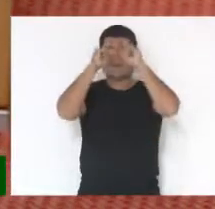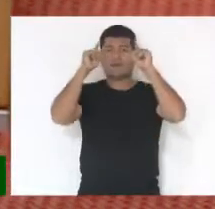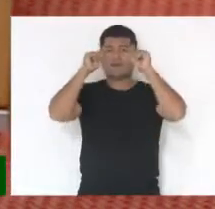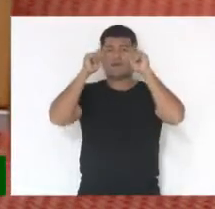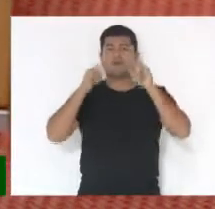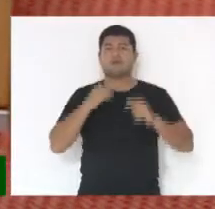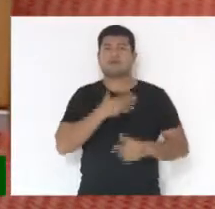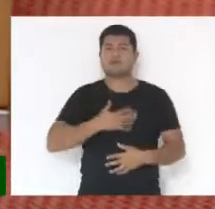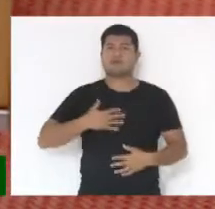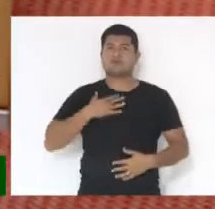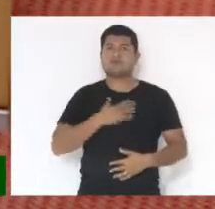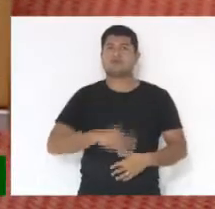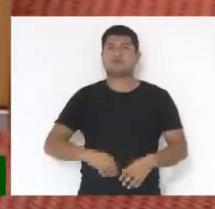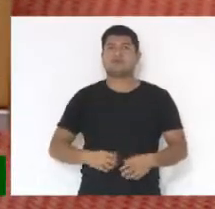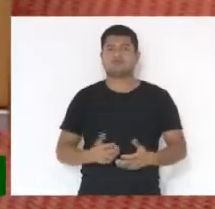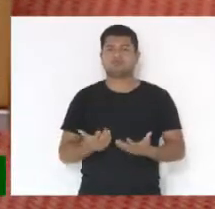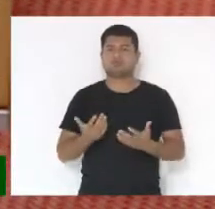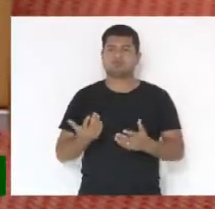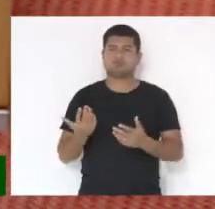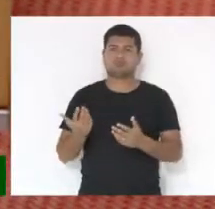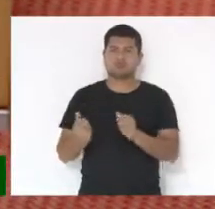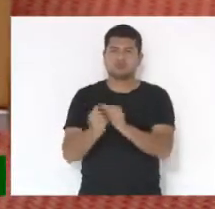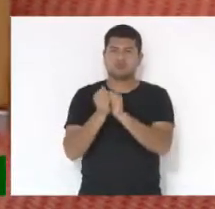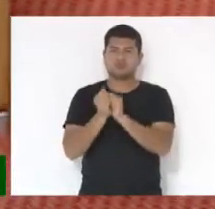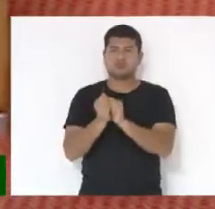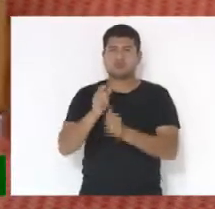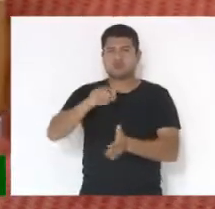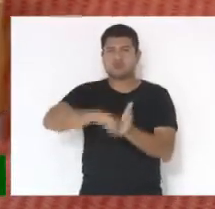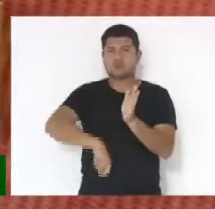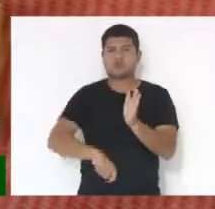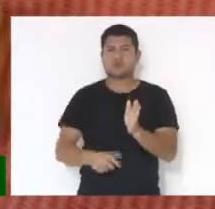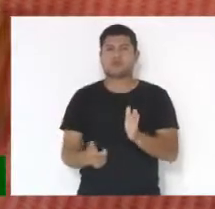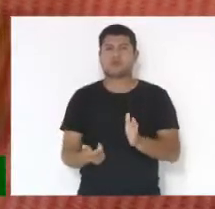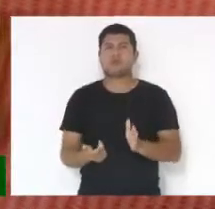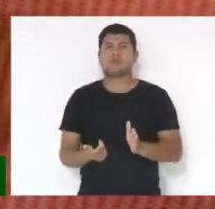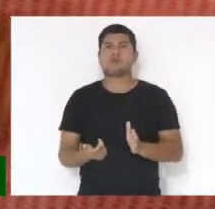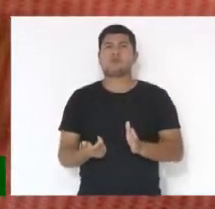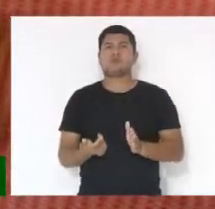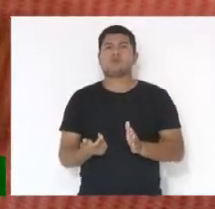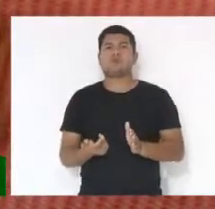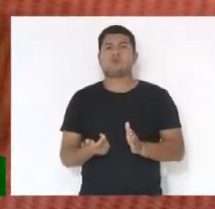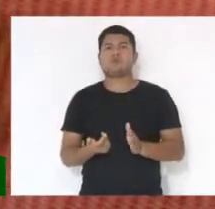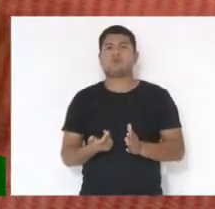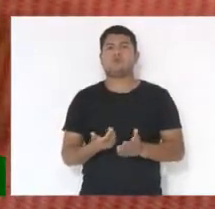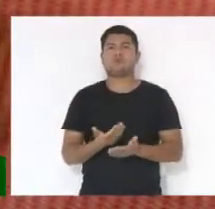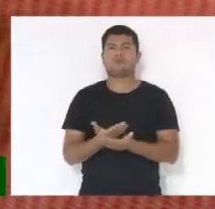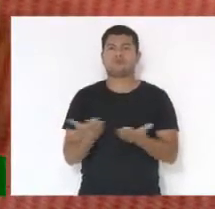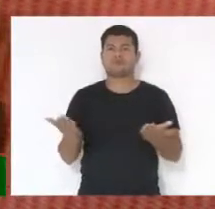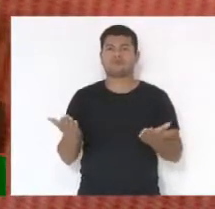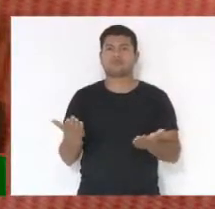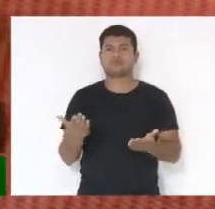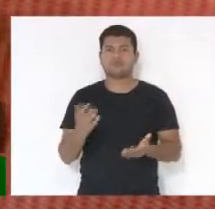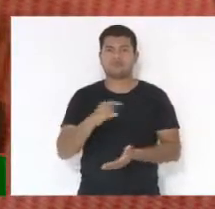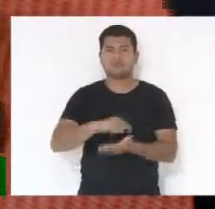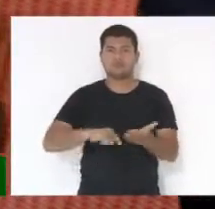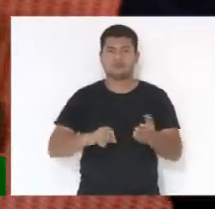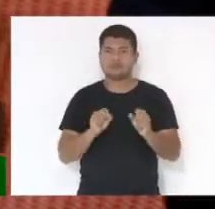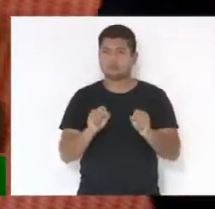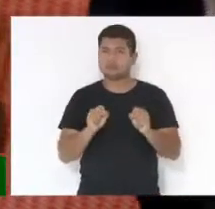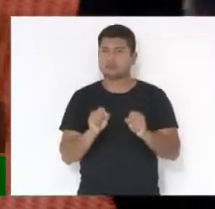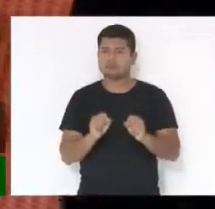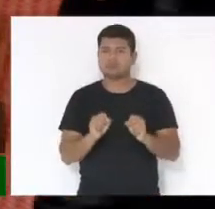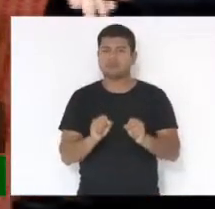Gostaria de compartilhar com os senhores deputados e assinar em conjunto o requerimento, se eu tiver a